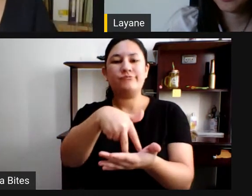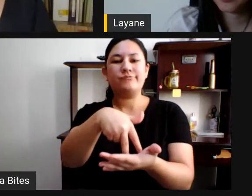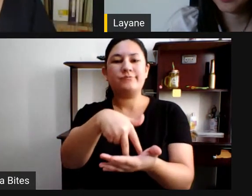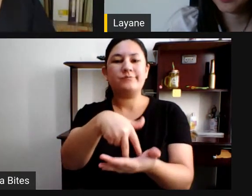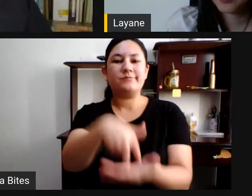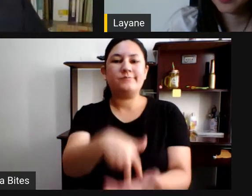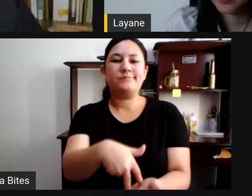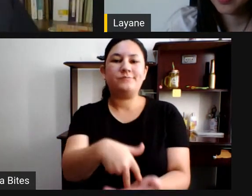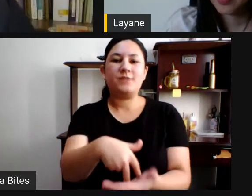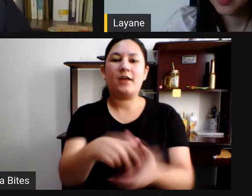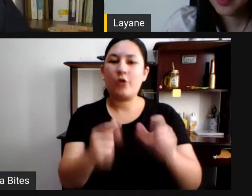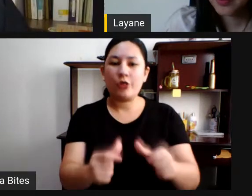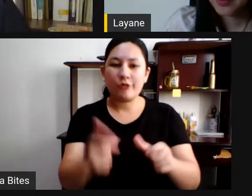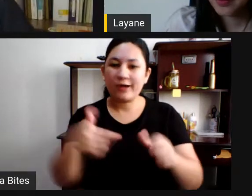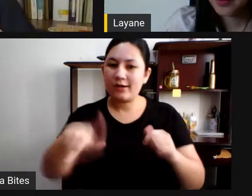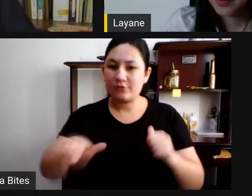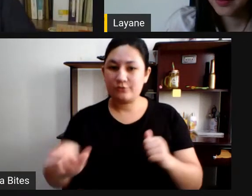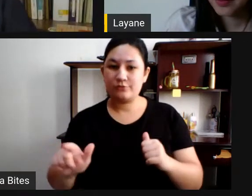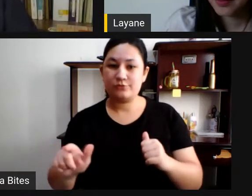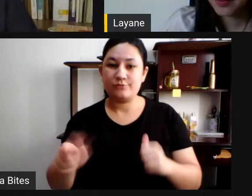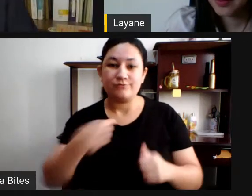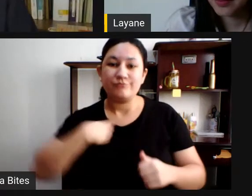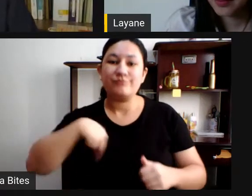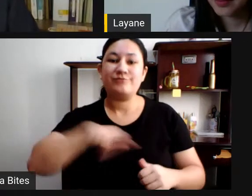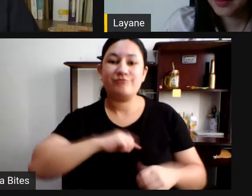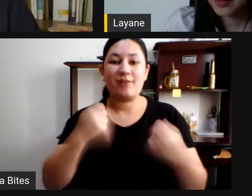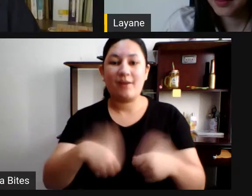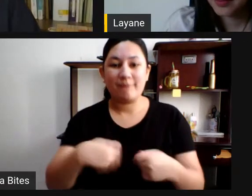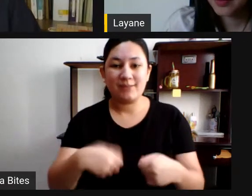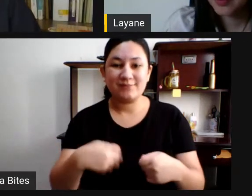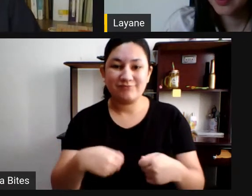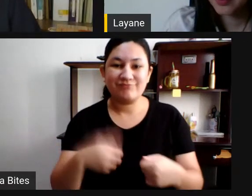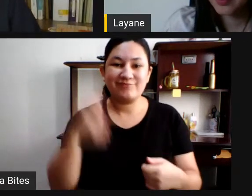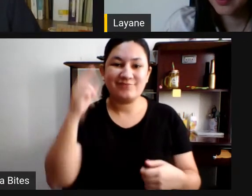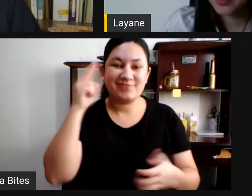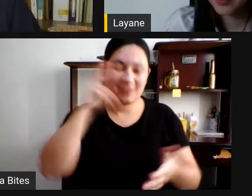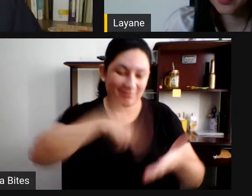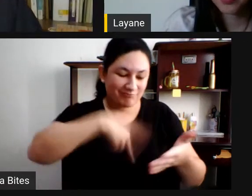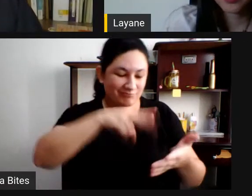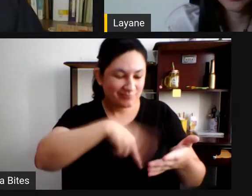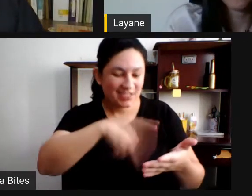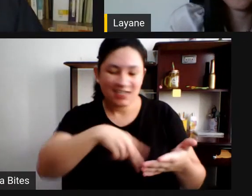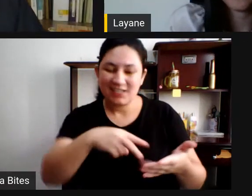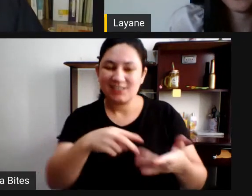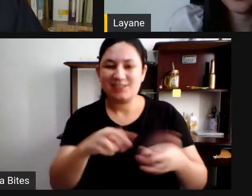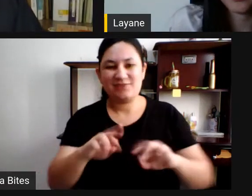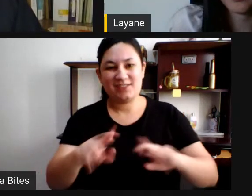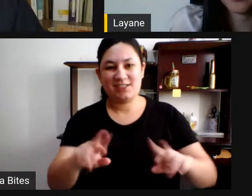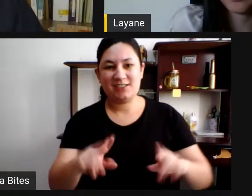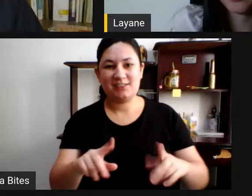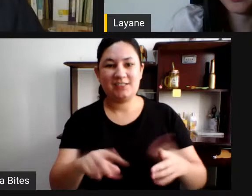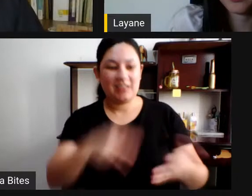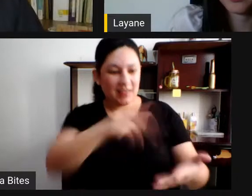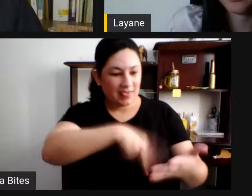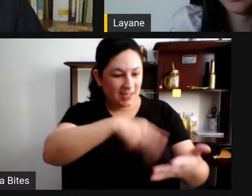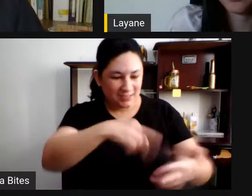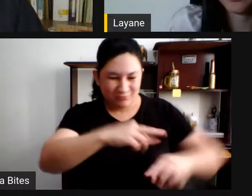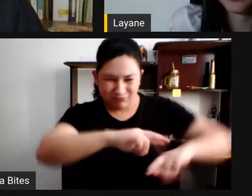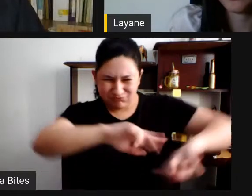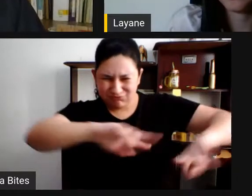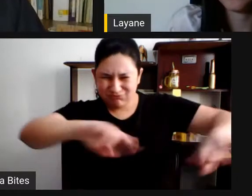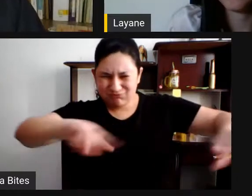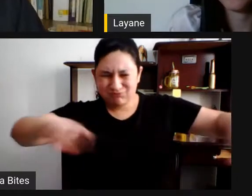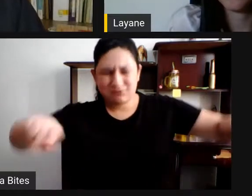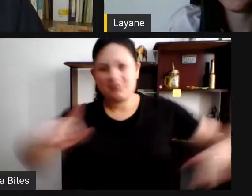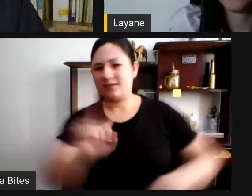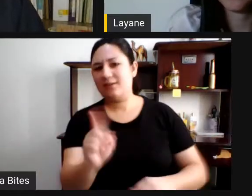de uma leitura quantitativa de você ler um monte de coisas ao mesmo tempo você vai entrar num outro processo de